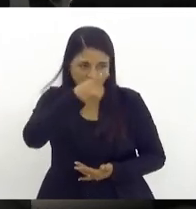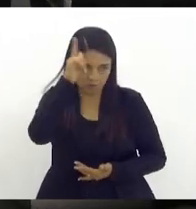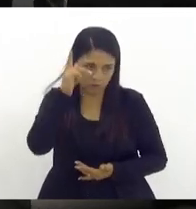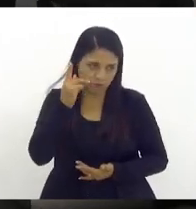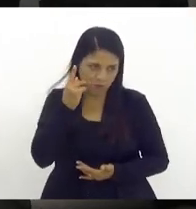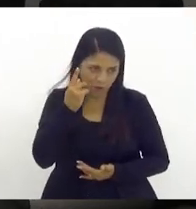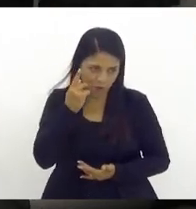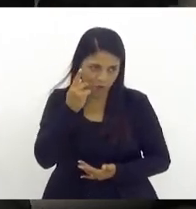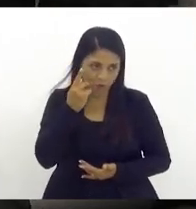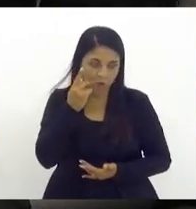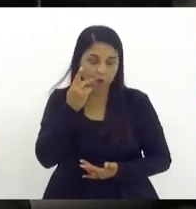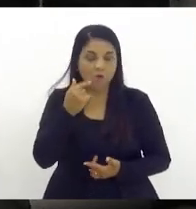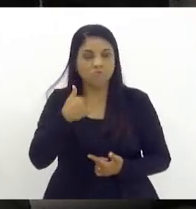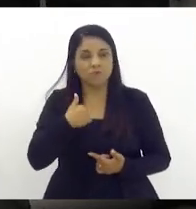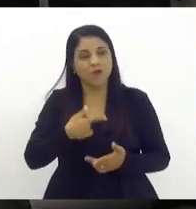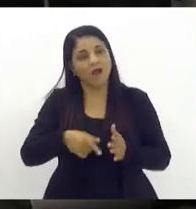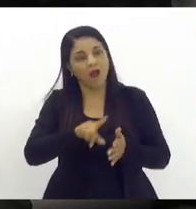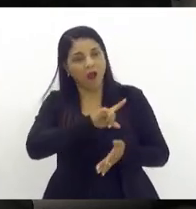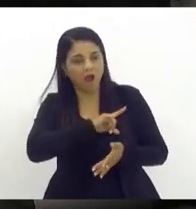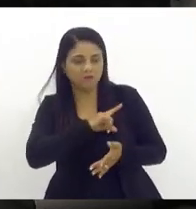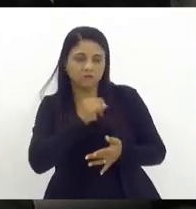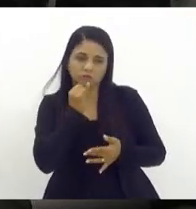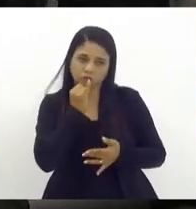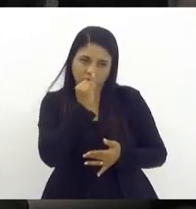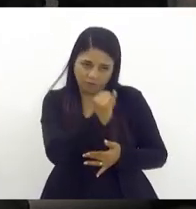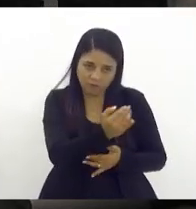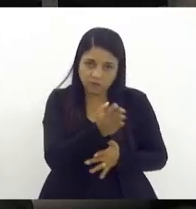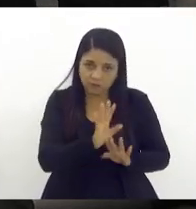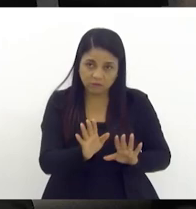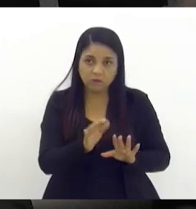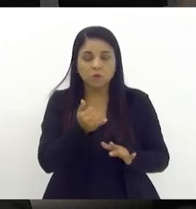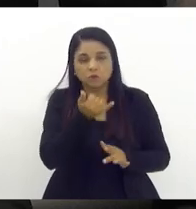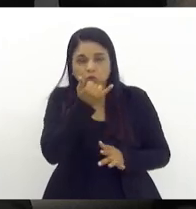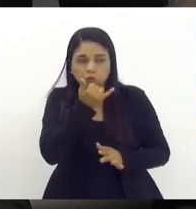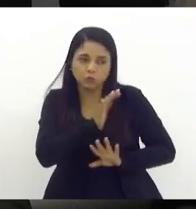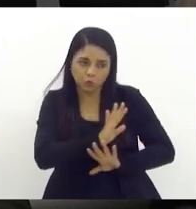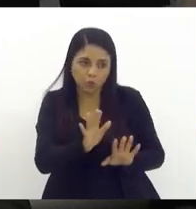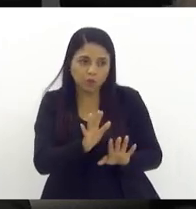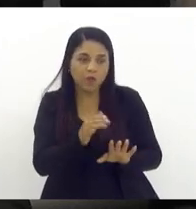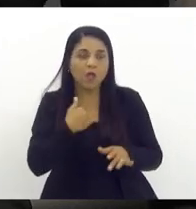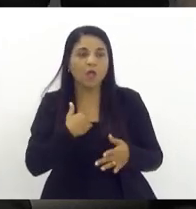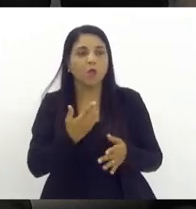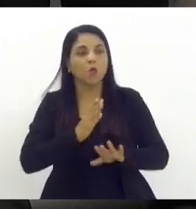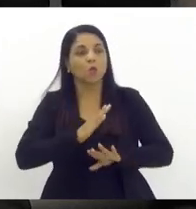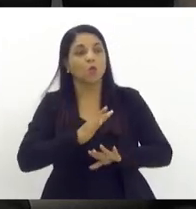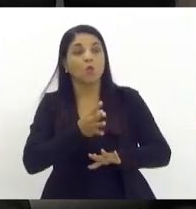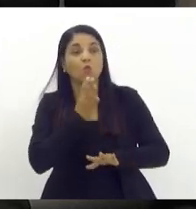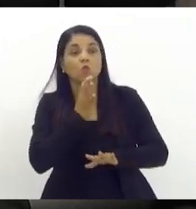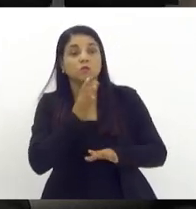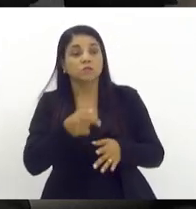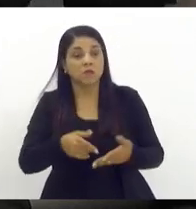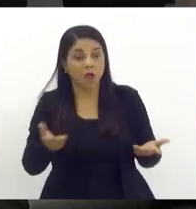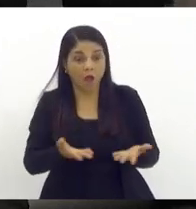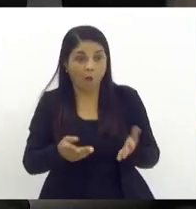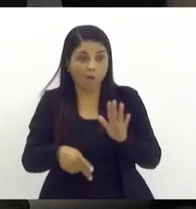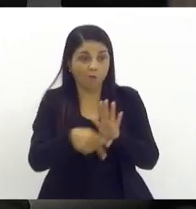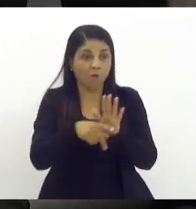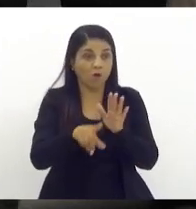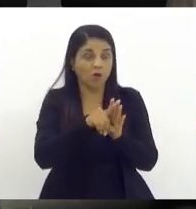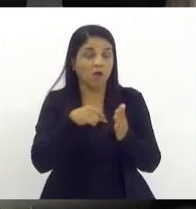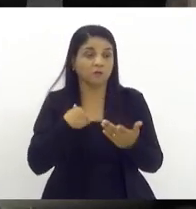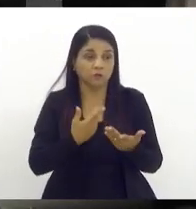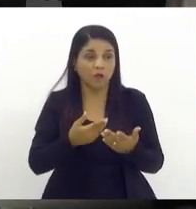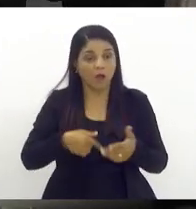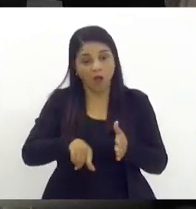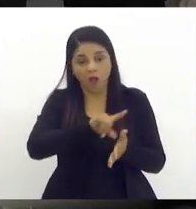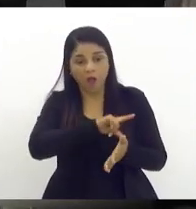não ter tido a delicadeza de anteriormente. Mas, de fato, tomei conhecimento da matéria há poucos minutos antes de começar a sessão. Agora,